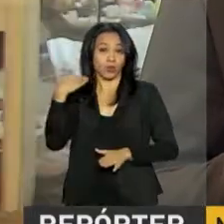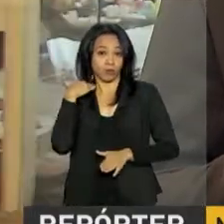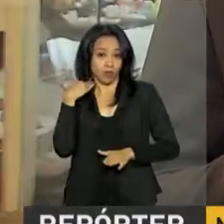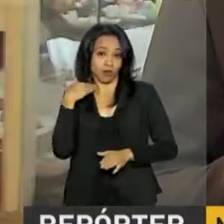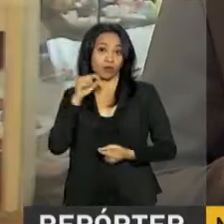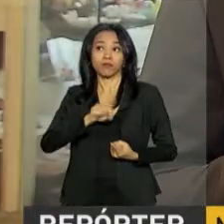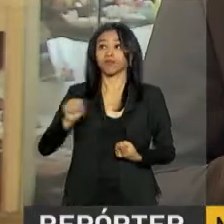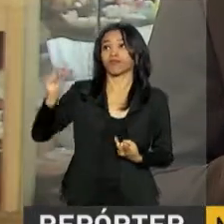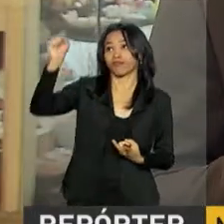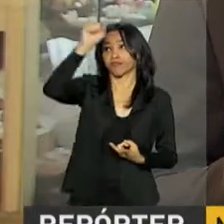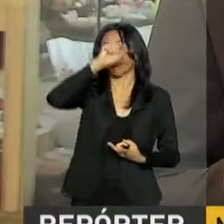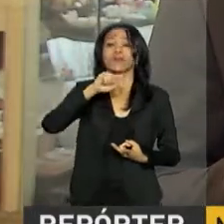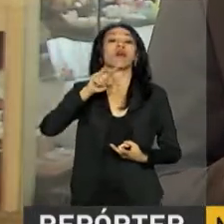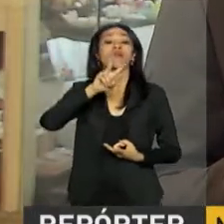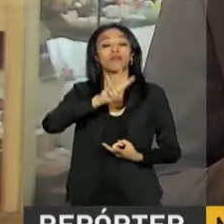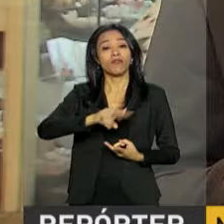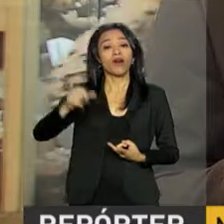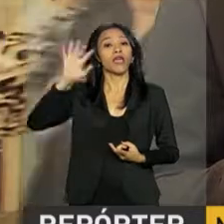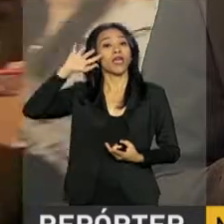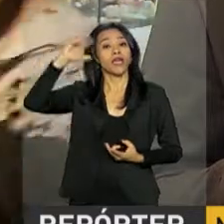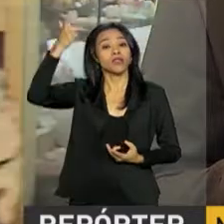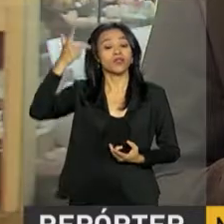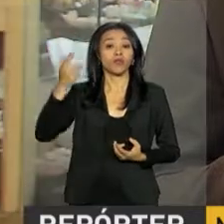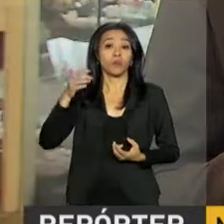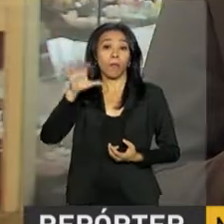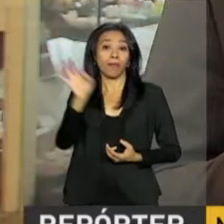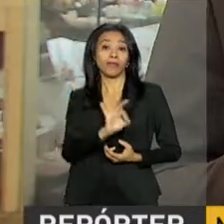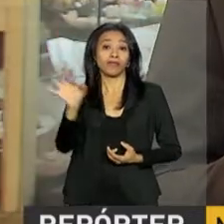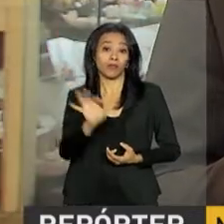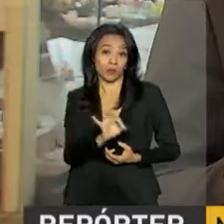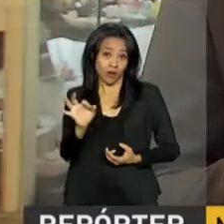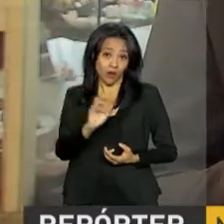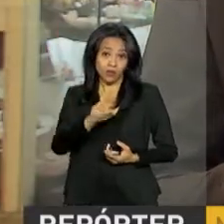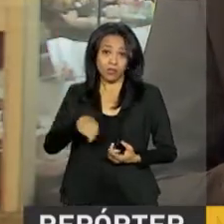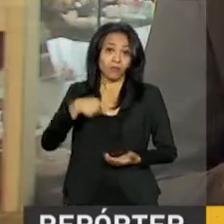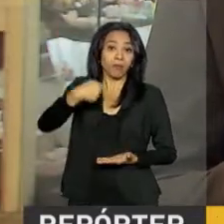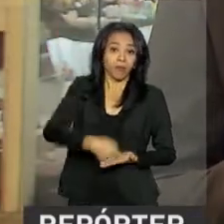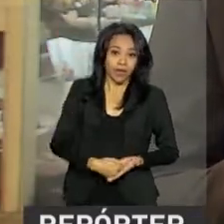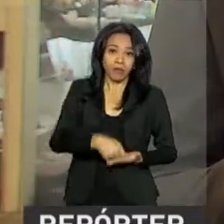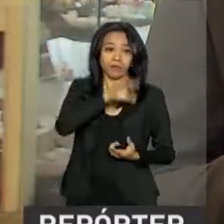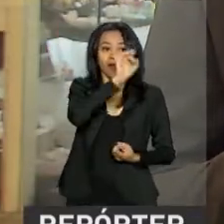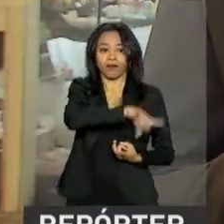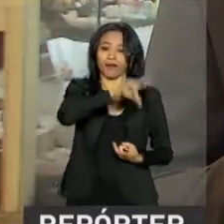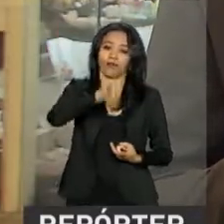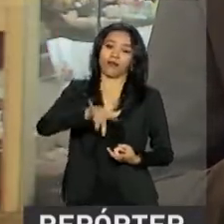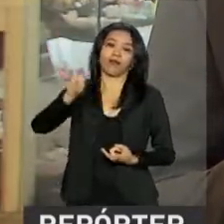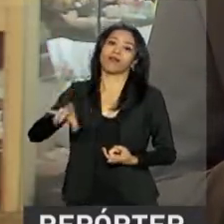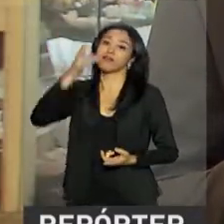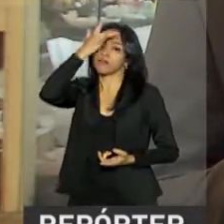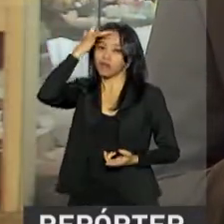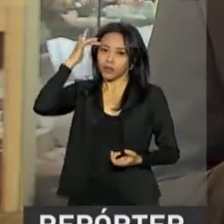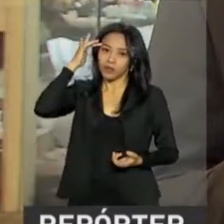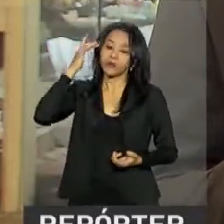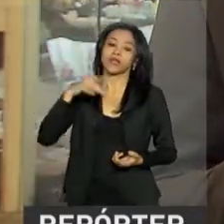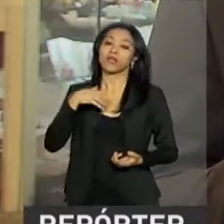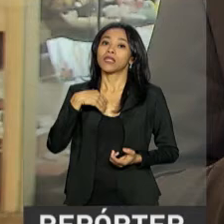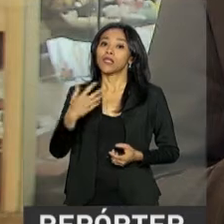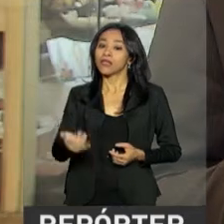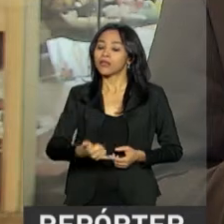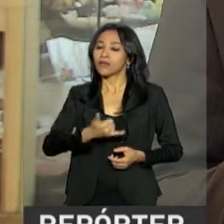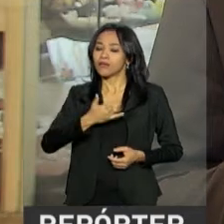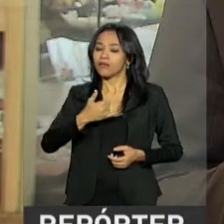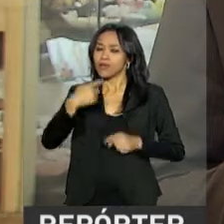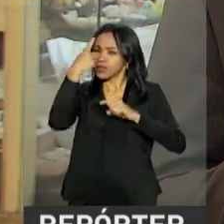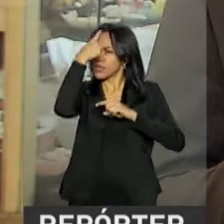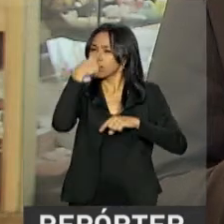financeiras vão poder definir um percentual mínimo de pagamento para cada cliente de acordo com o perfil e o